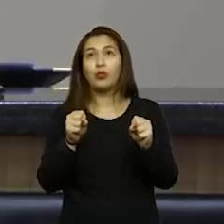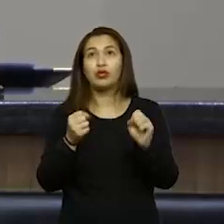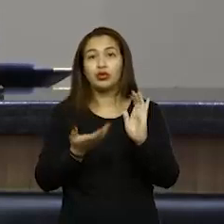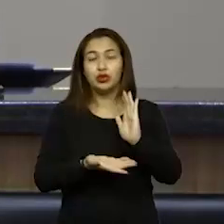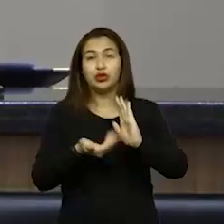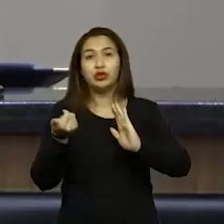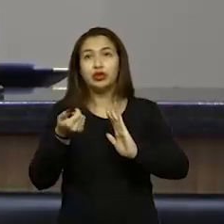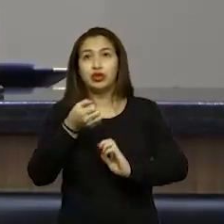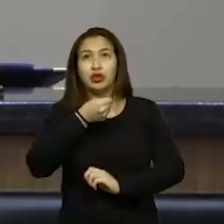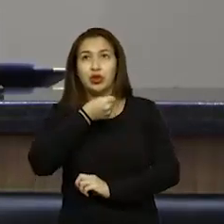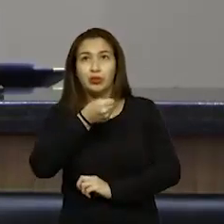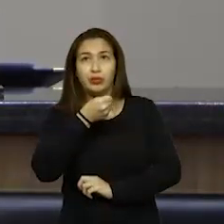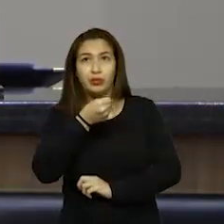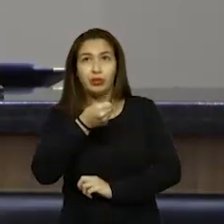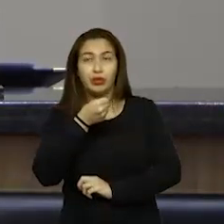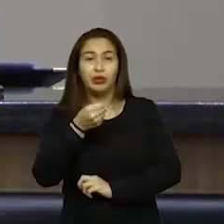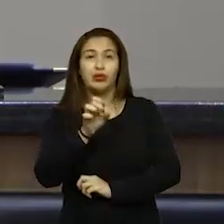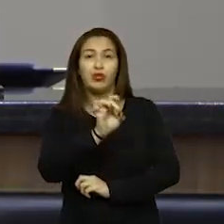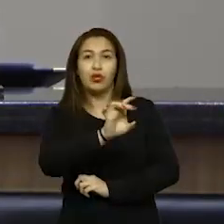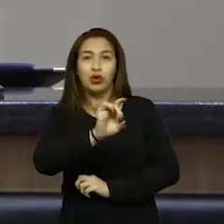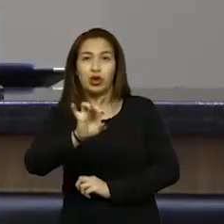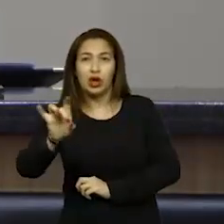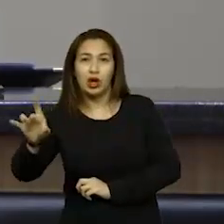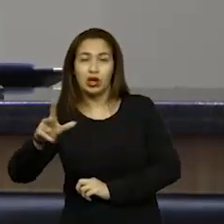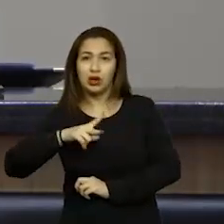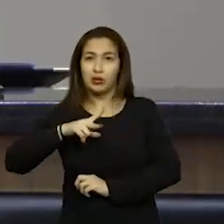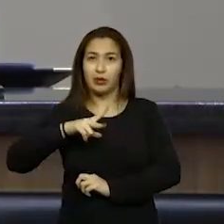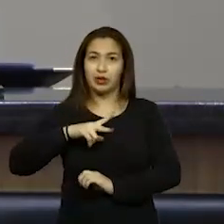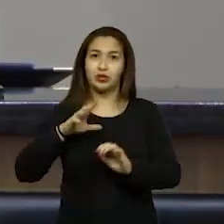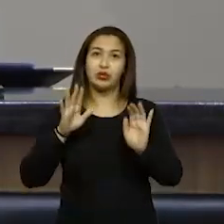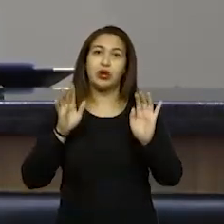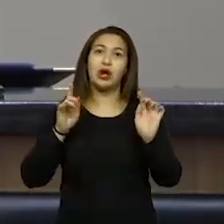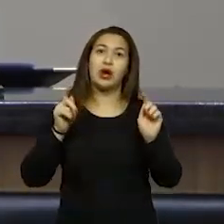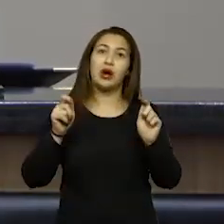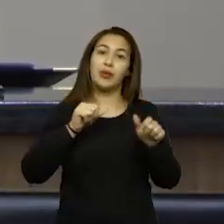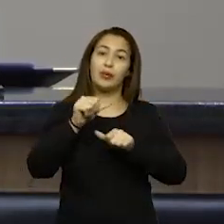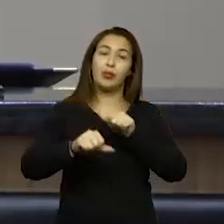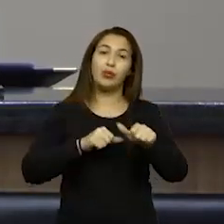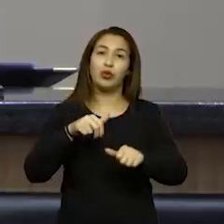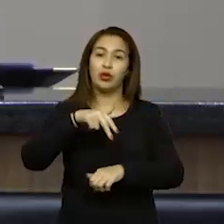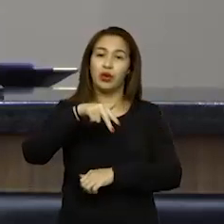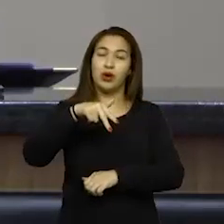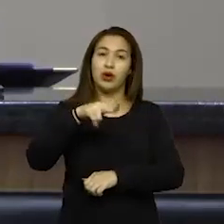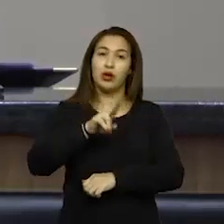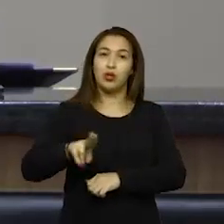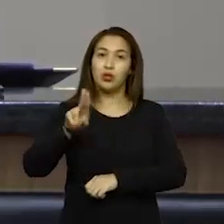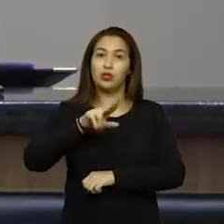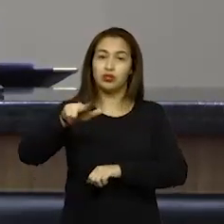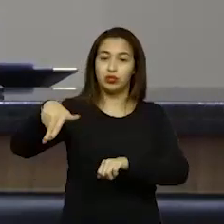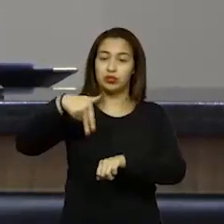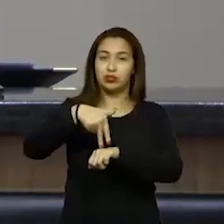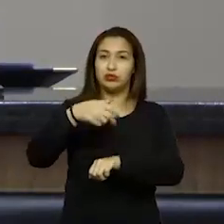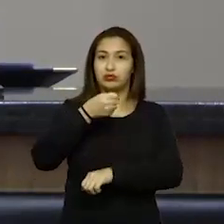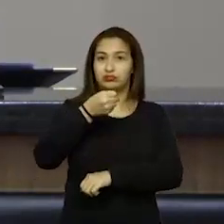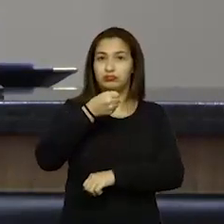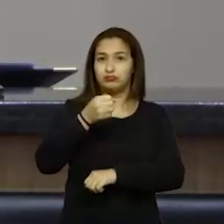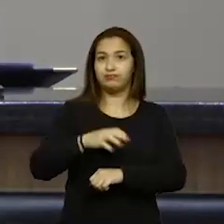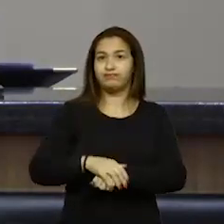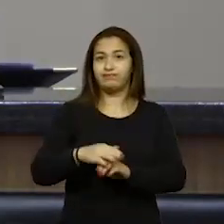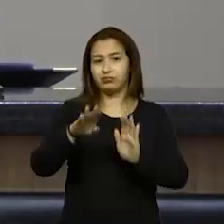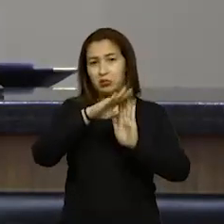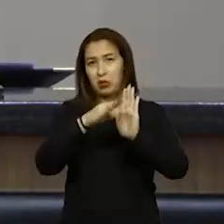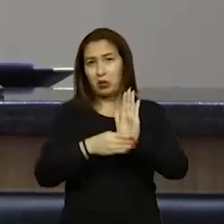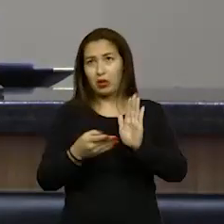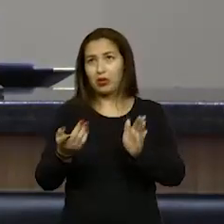retirada desses microfones individuais de cada deputado e os microfones de aparte continuariam os dois que estão. Isso não está na pauta de hoje, mas